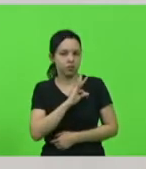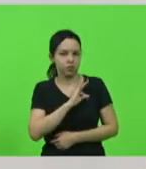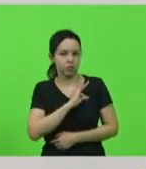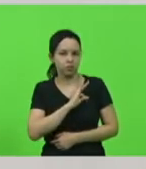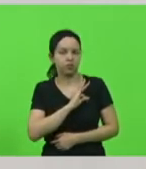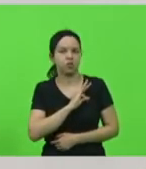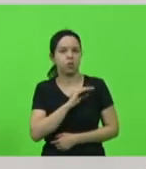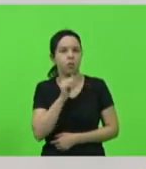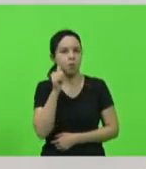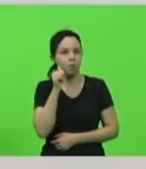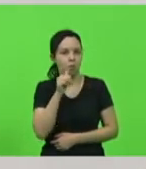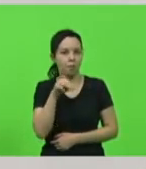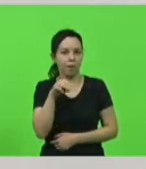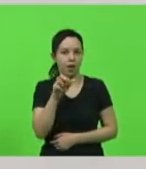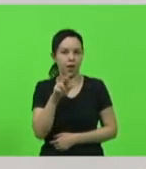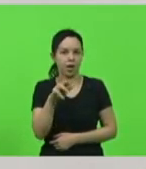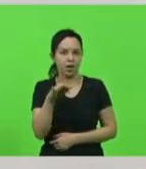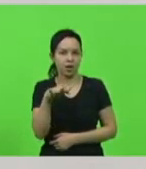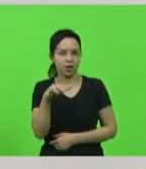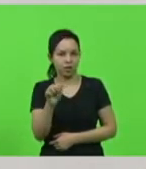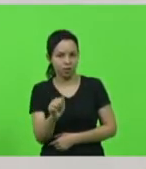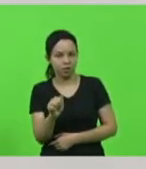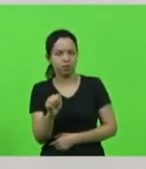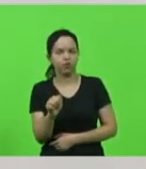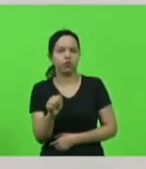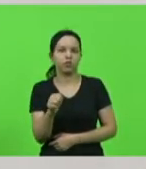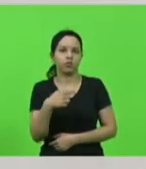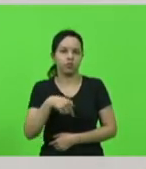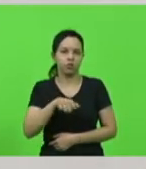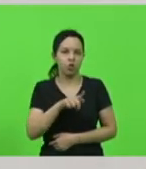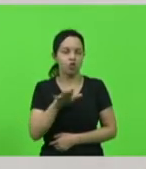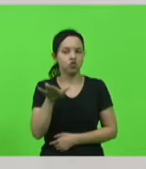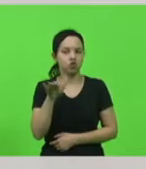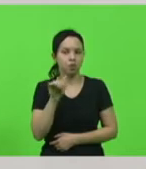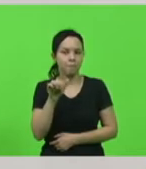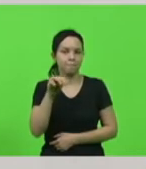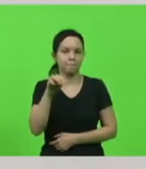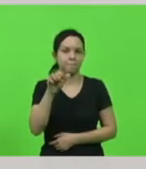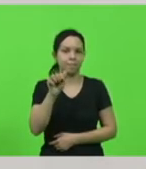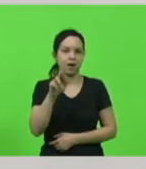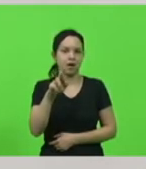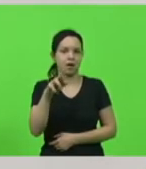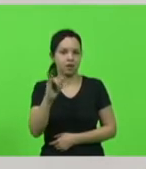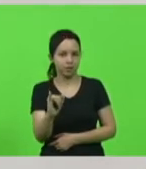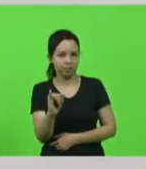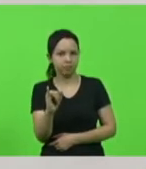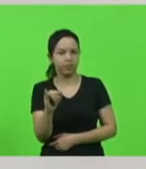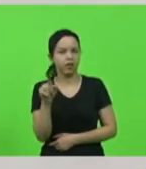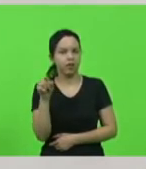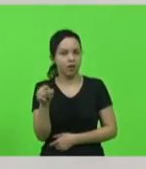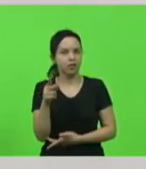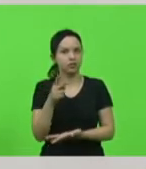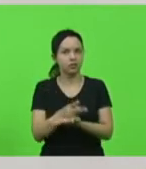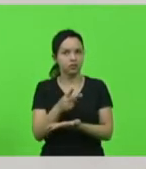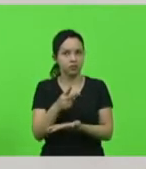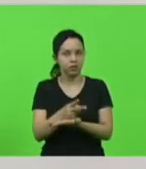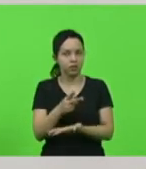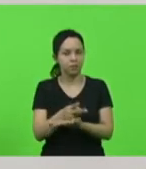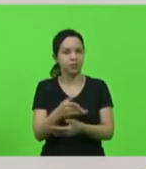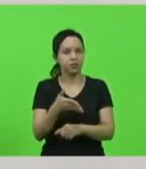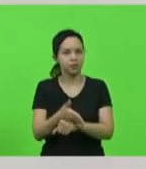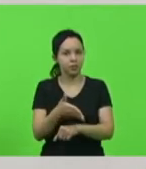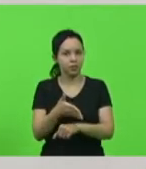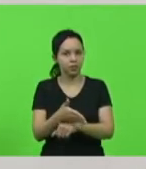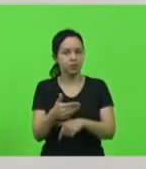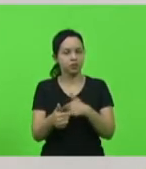qual chamamos carinhosamente de Mari, sempre disposta, né, Mari, a desempenhar o seu papel, não